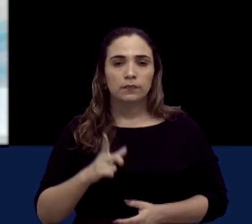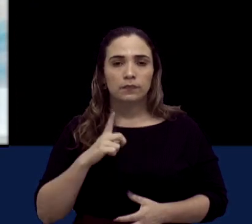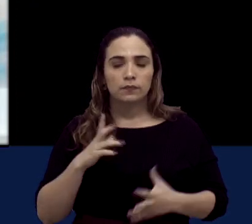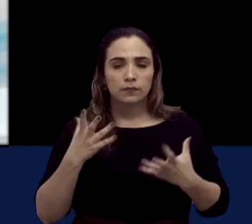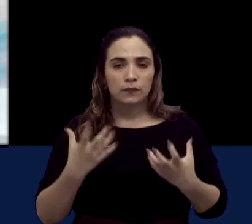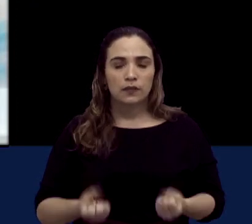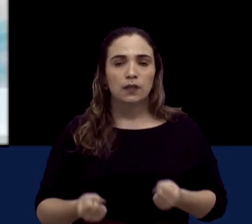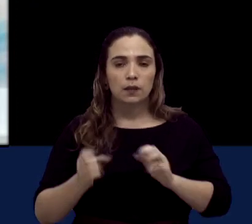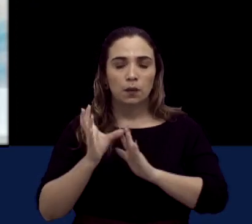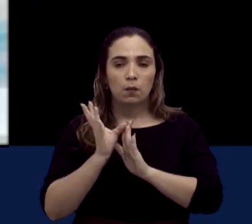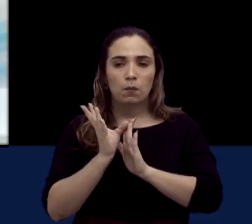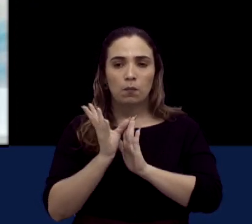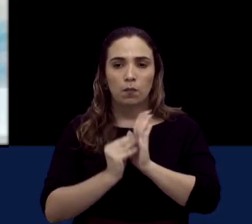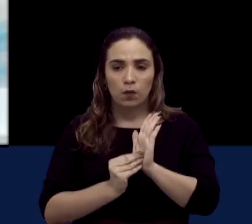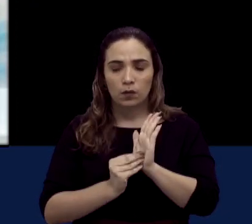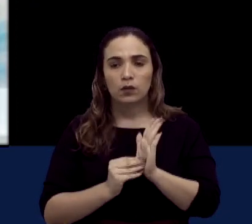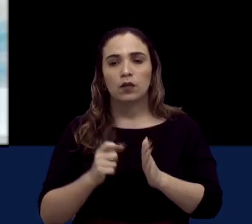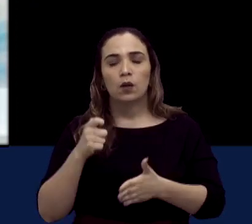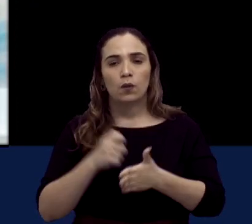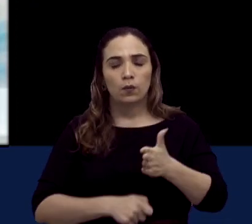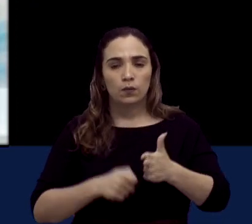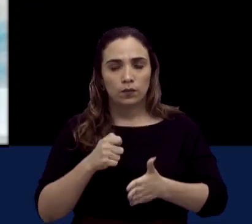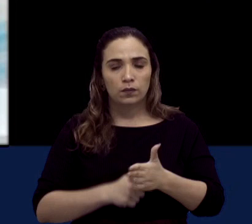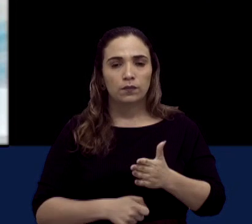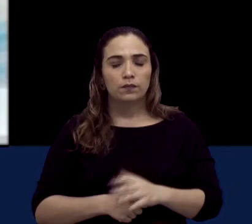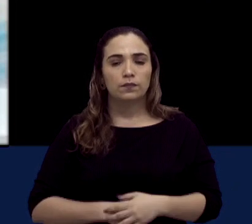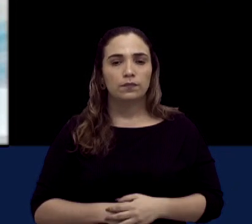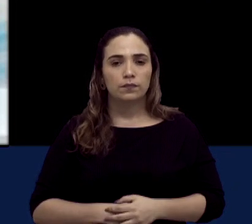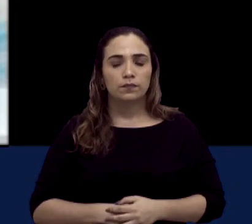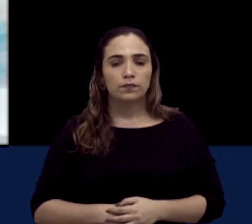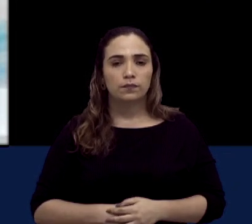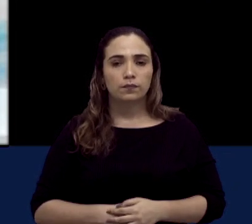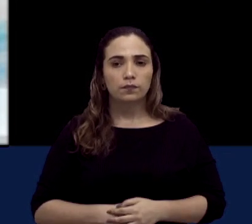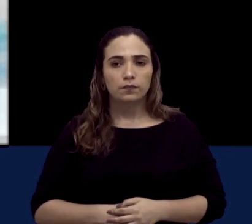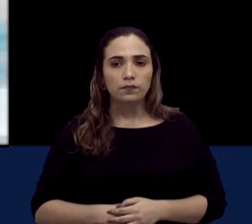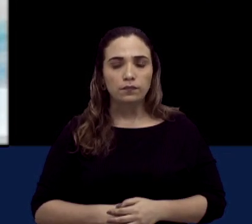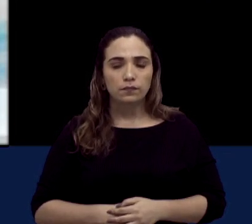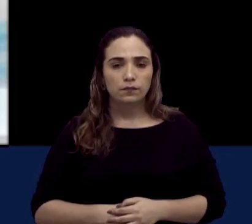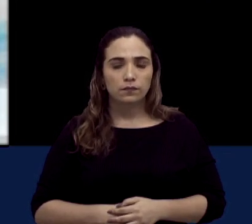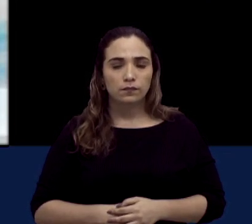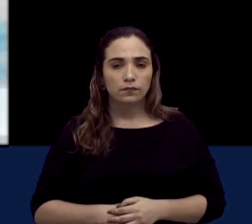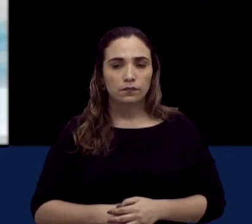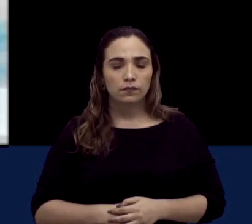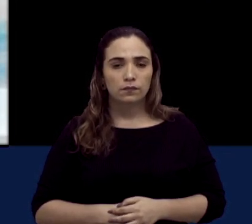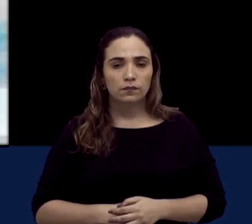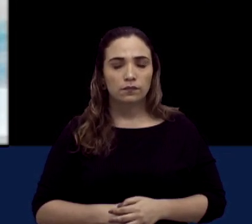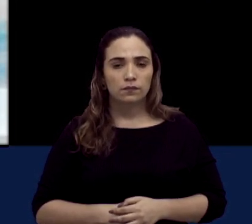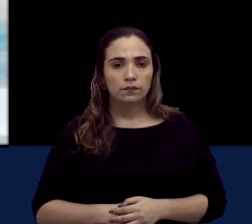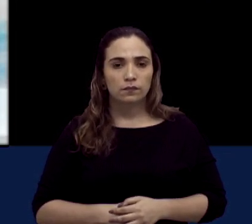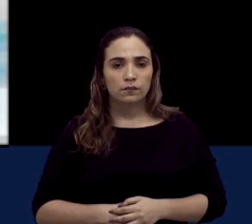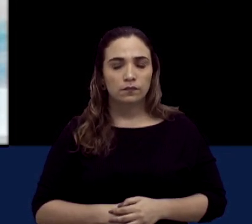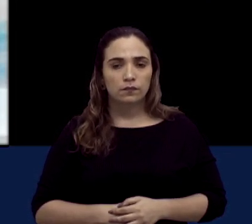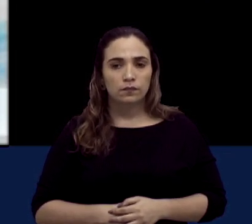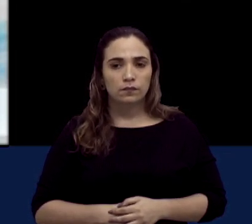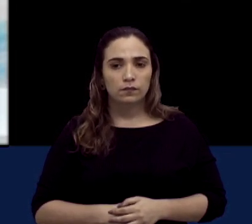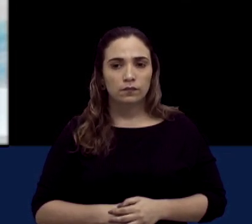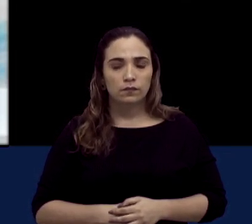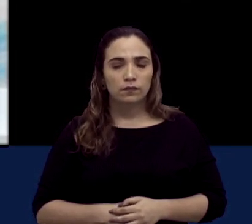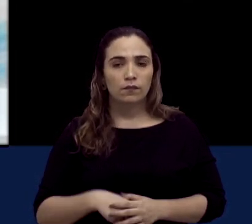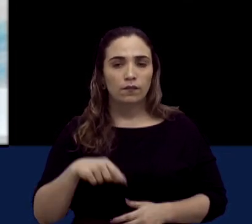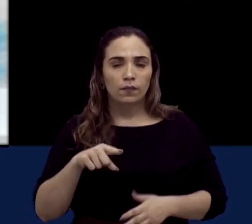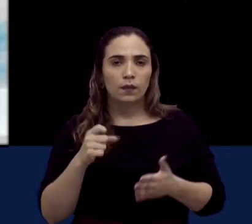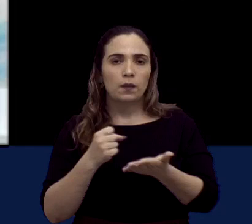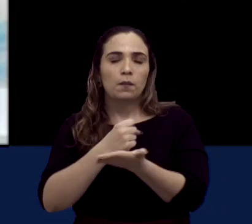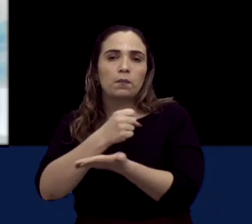aderindo, lutando por ele, né? Enfim, então é um exercíciozinho básico,